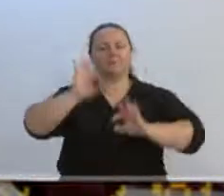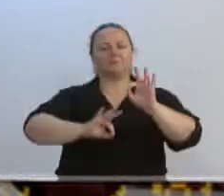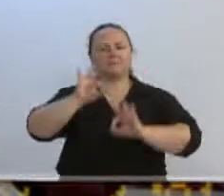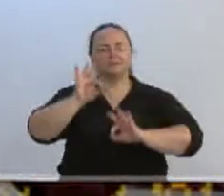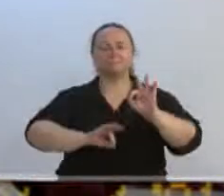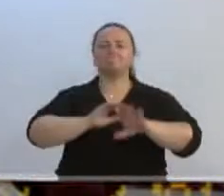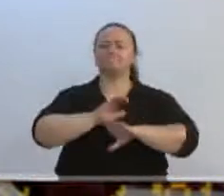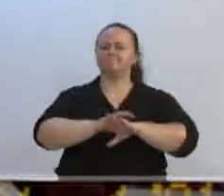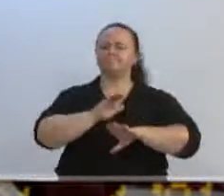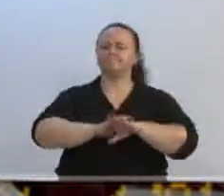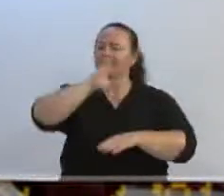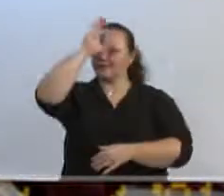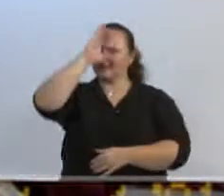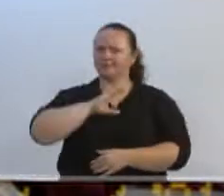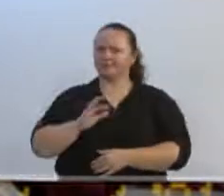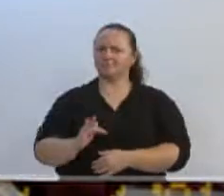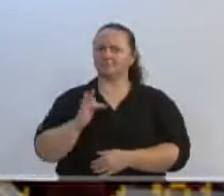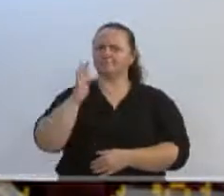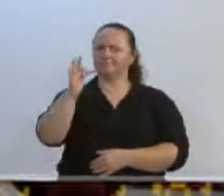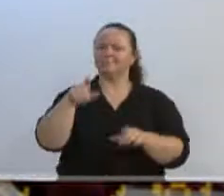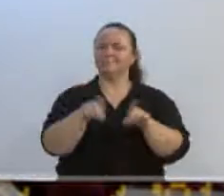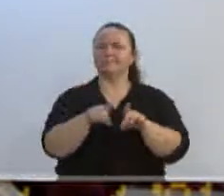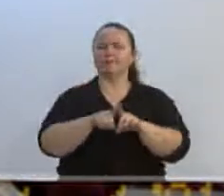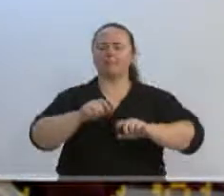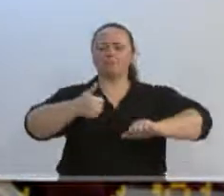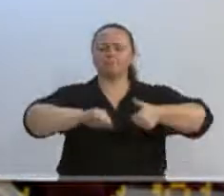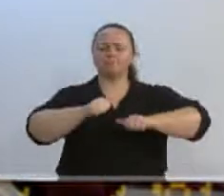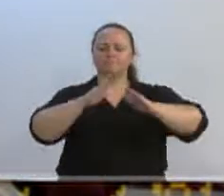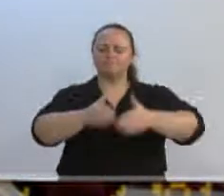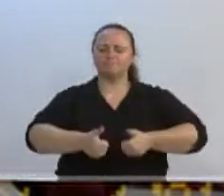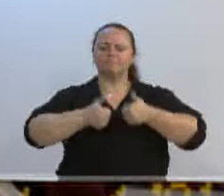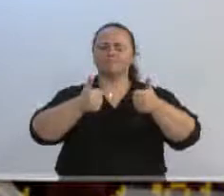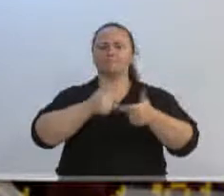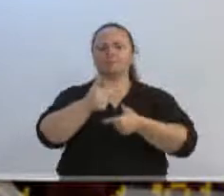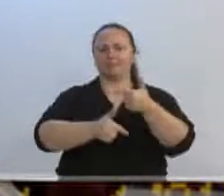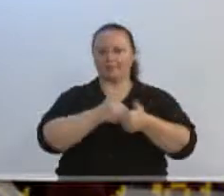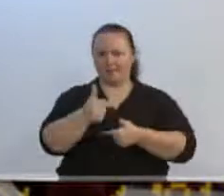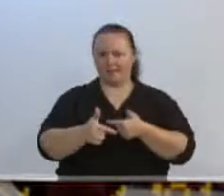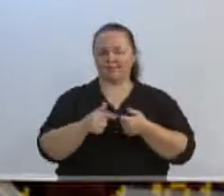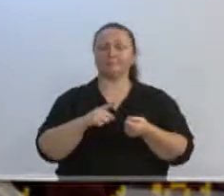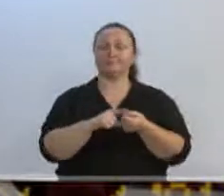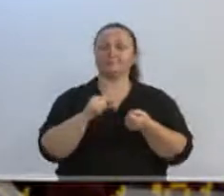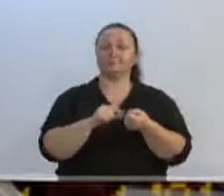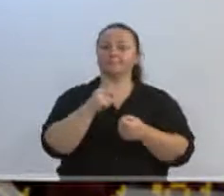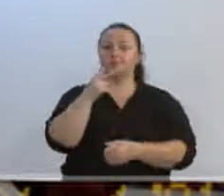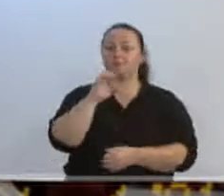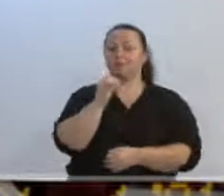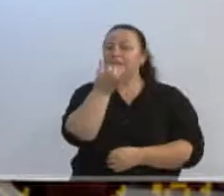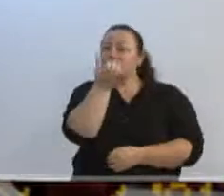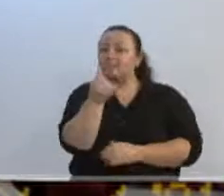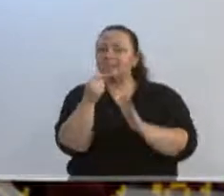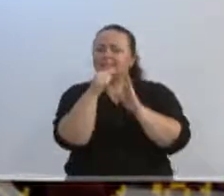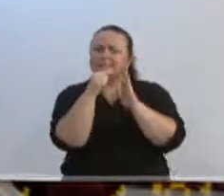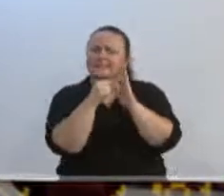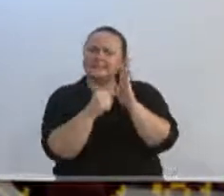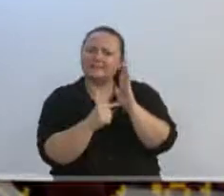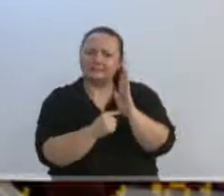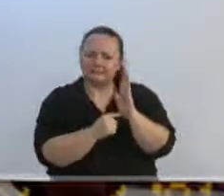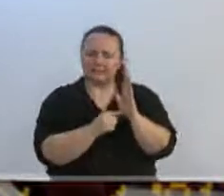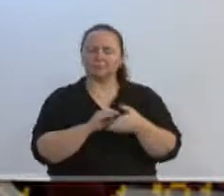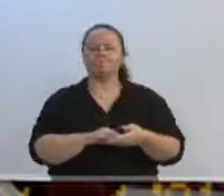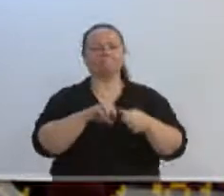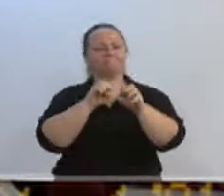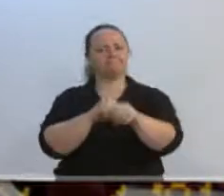da cidadania e a sua qualificação para o trabalho. O artigo 206 é um pouco mais específico, ele fala, o ensino